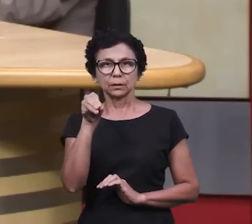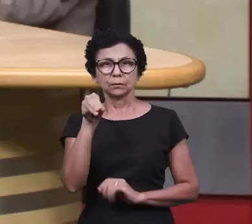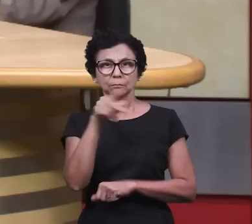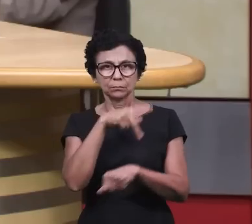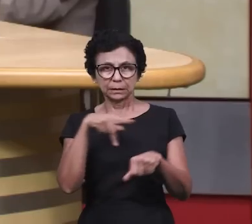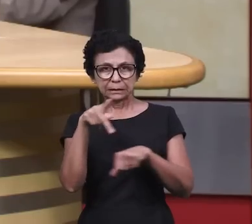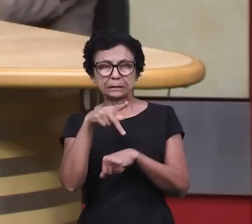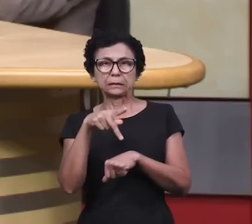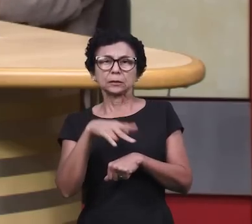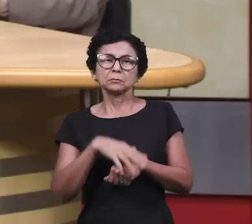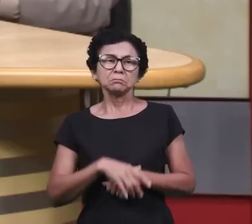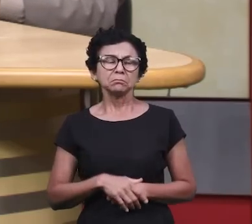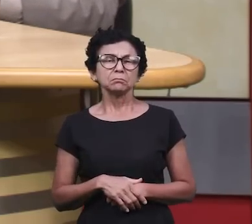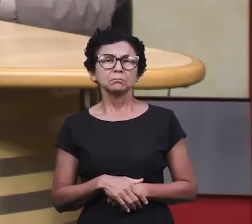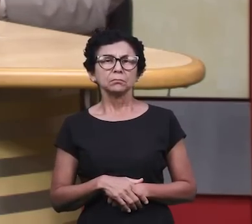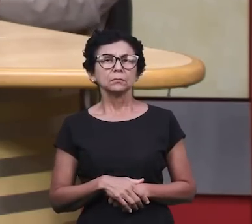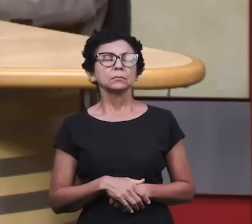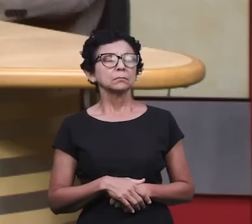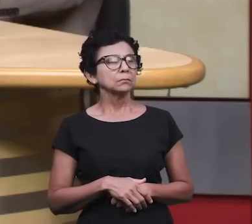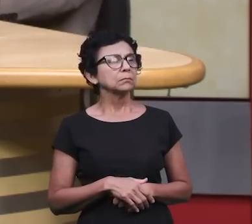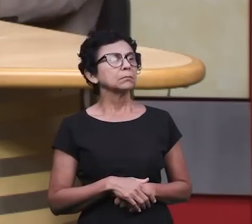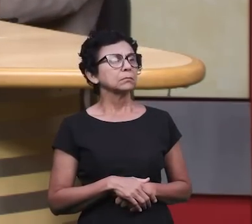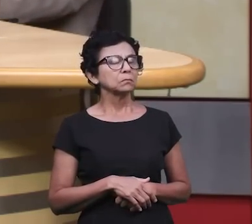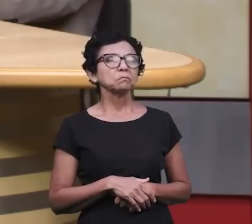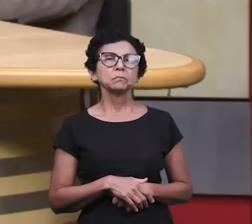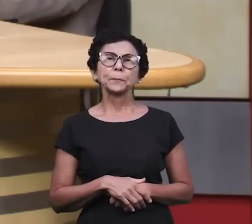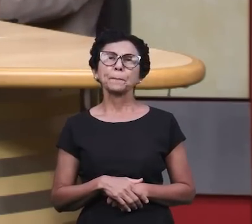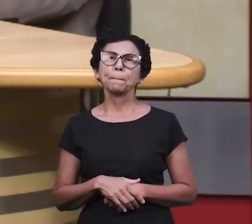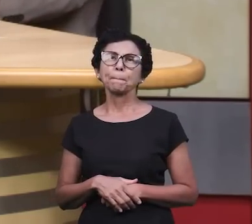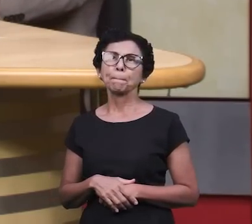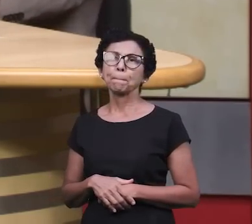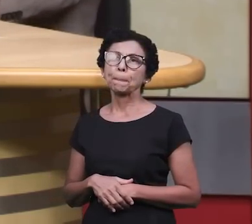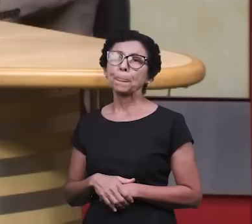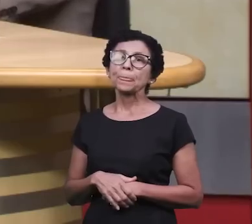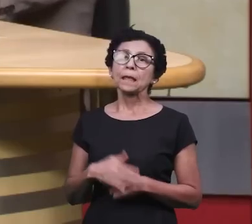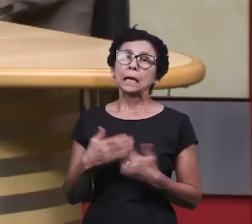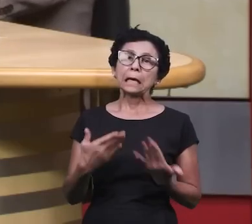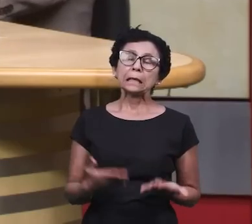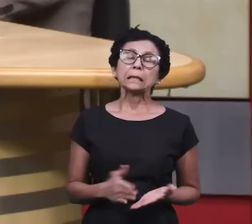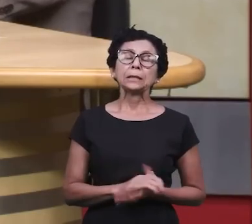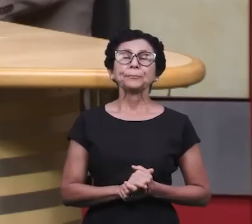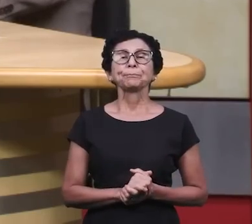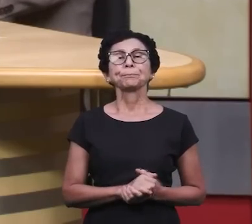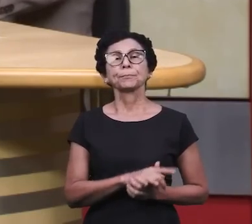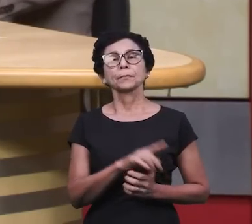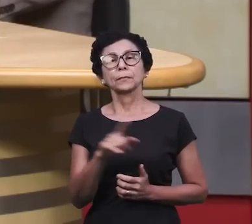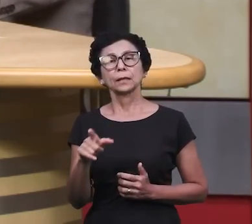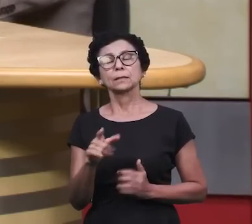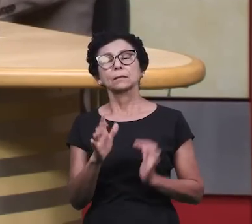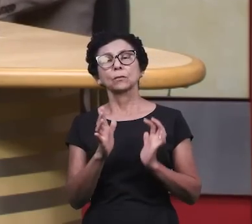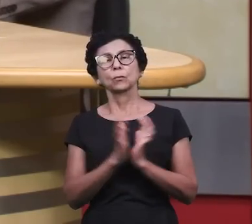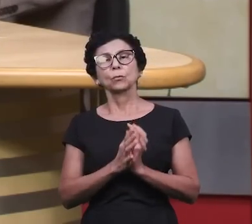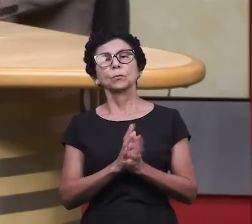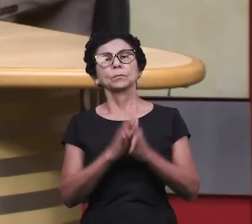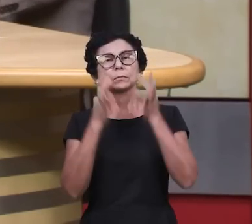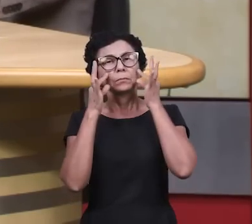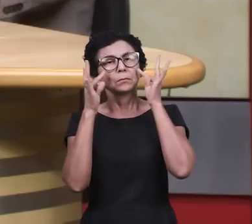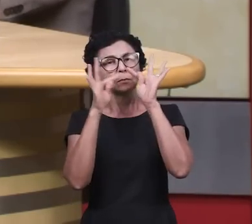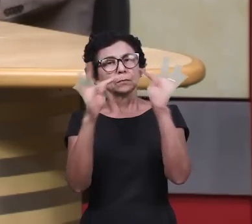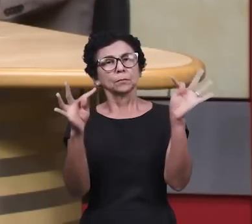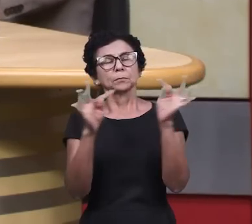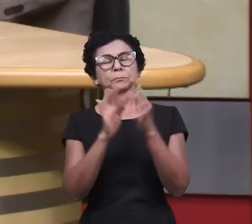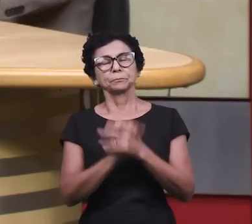Aí nós os recebemos e eles contaram uma história para nós, Gilson.